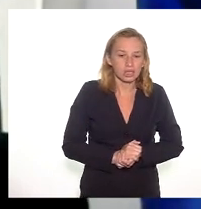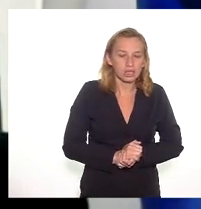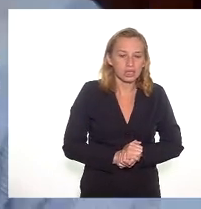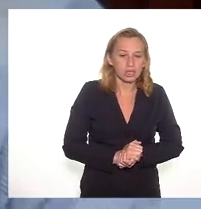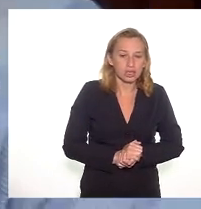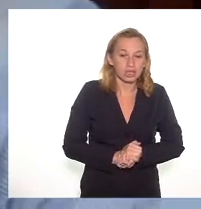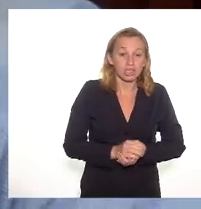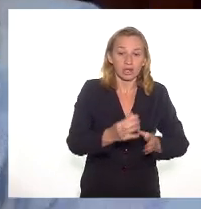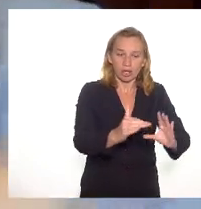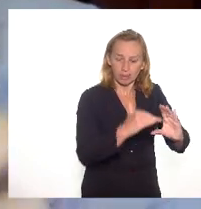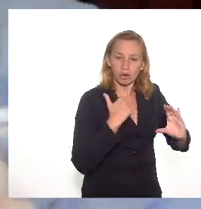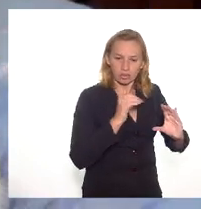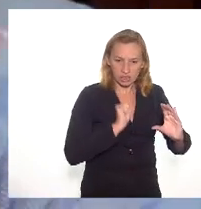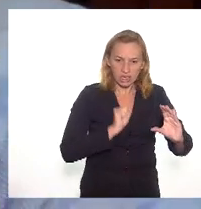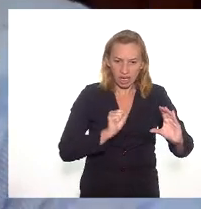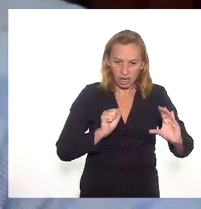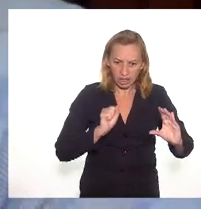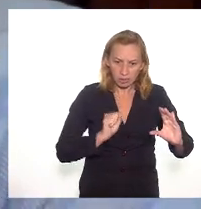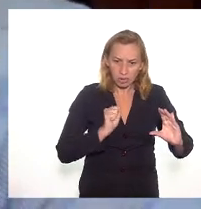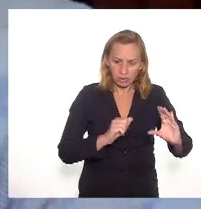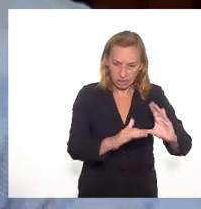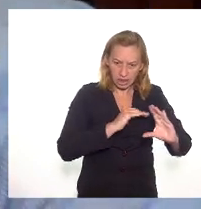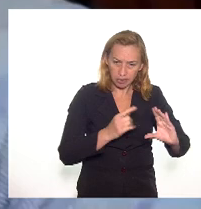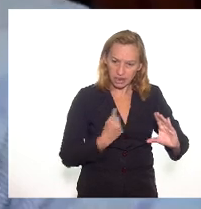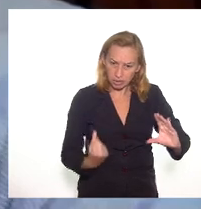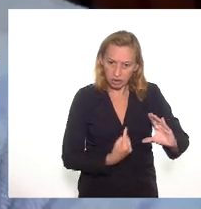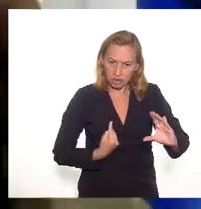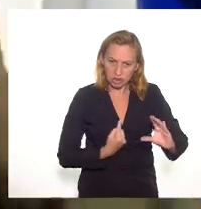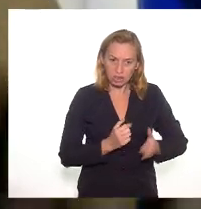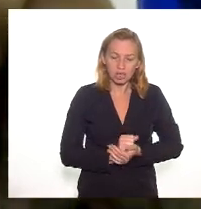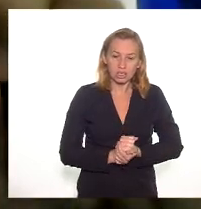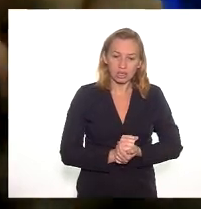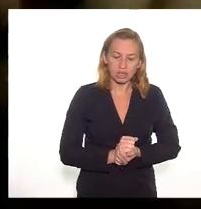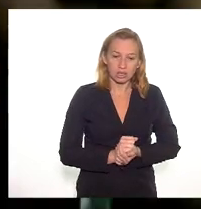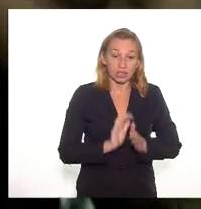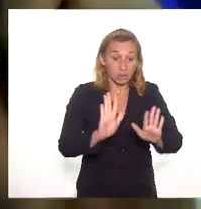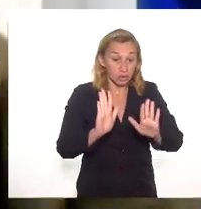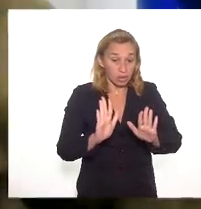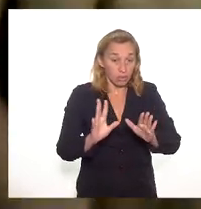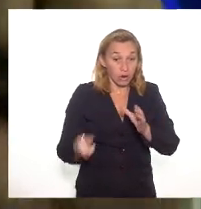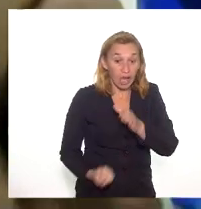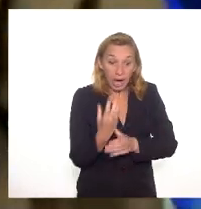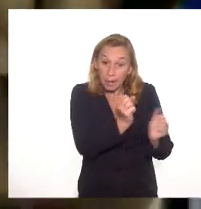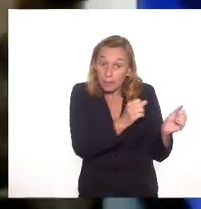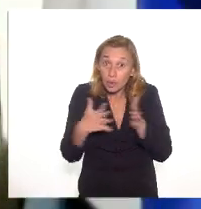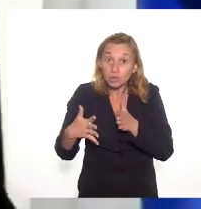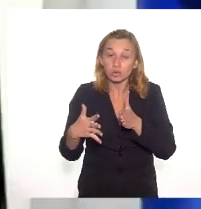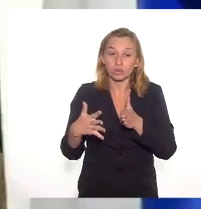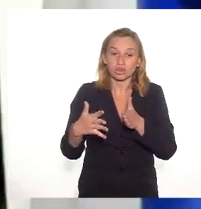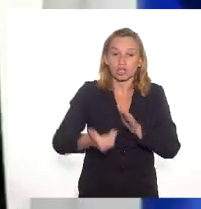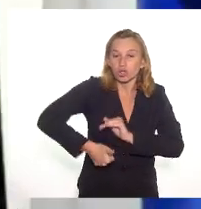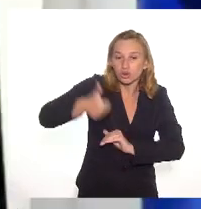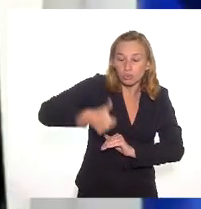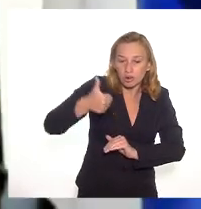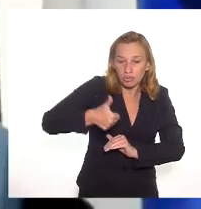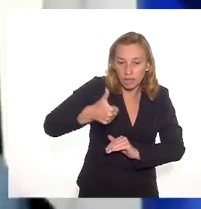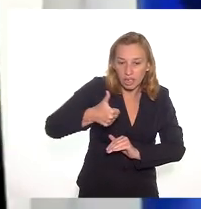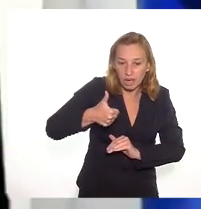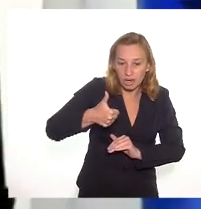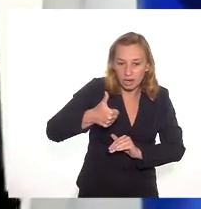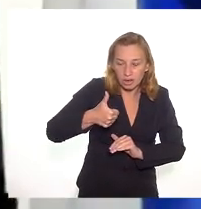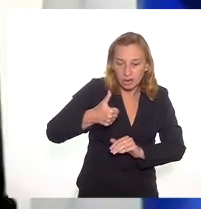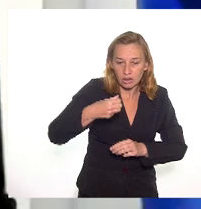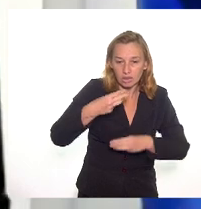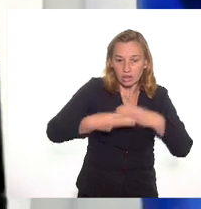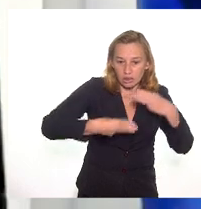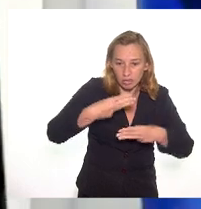2021. Pode mandar, André? Manda. Você podia mandar para a gente esse estudo? É o contrário, tá? A produção no primeiro trimestre, Luiz, é